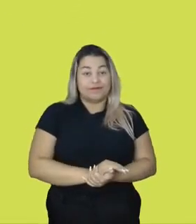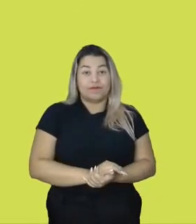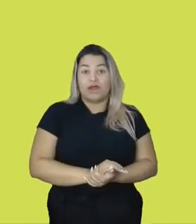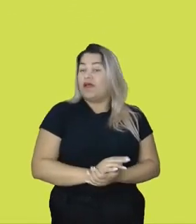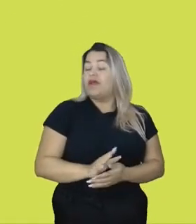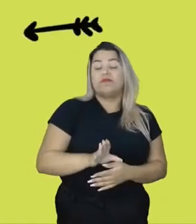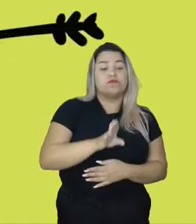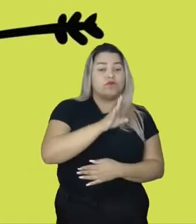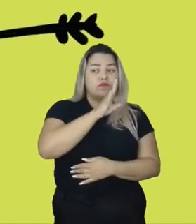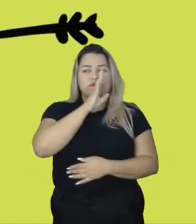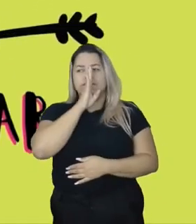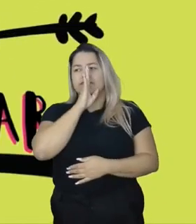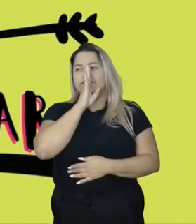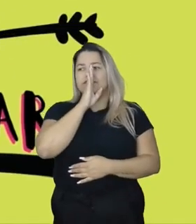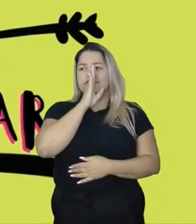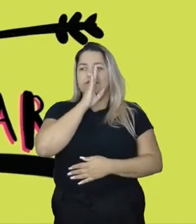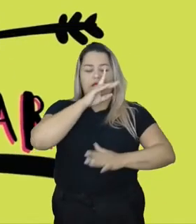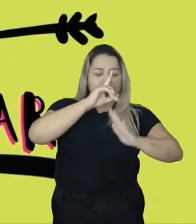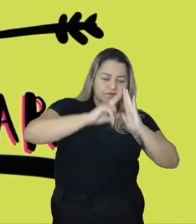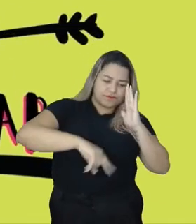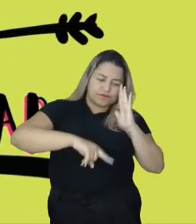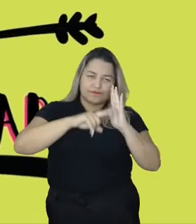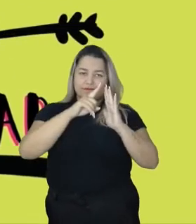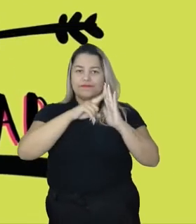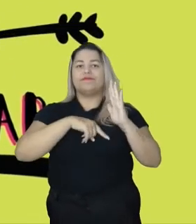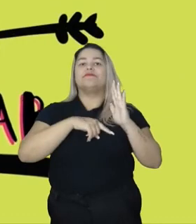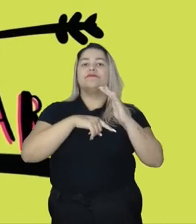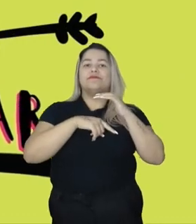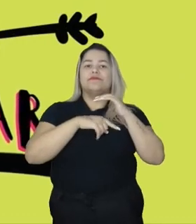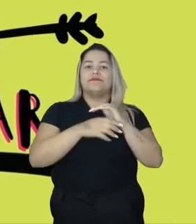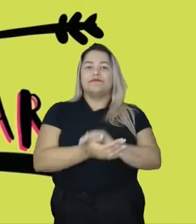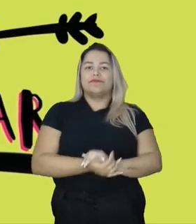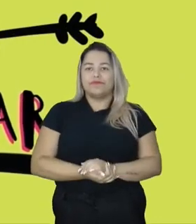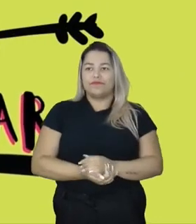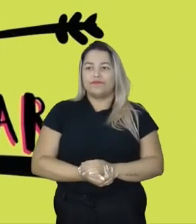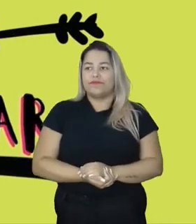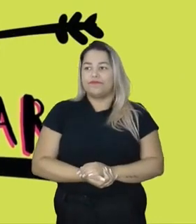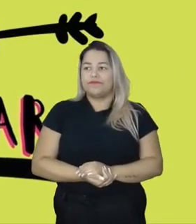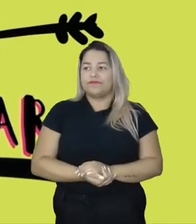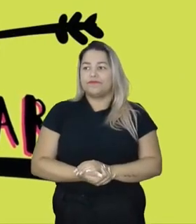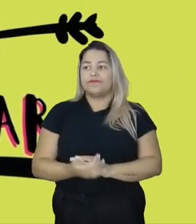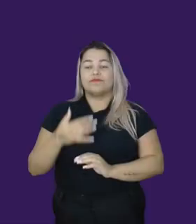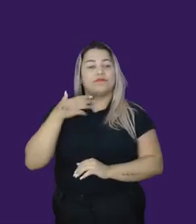Não vão mais conseguir me anular, me calar.